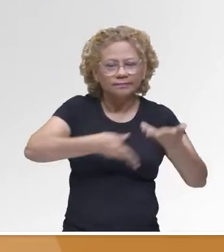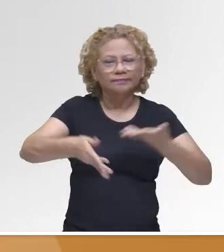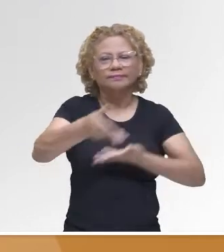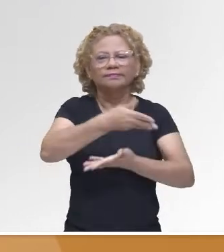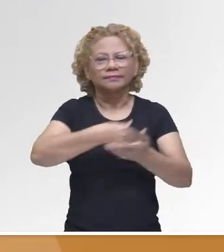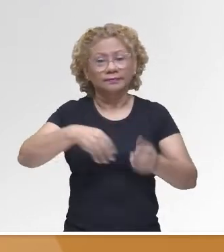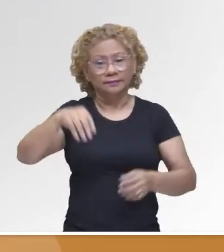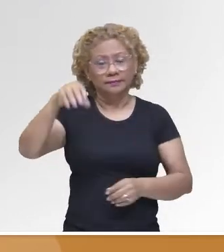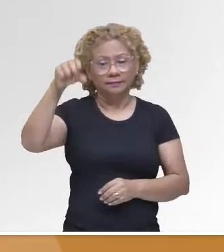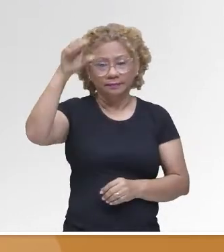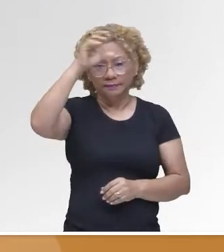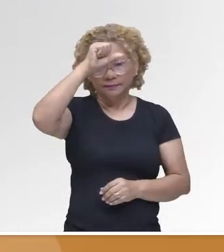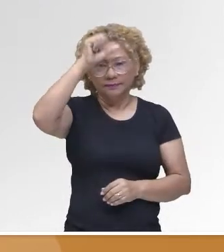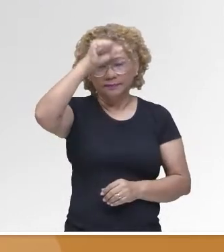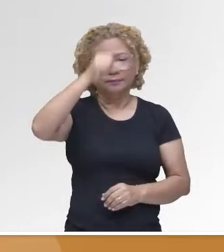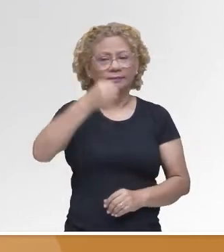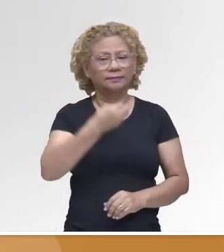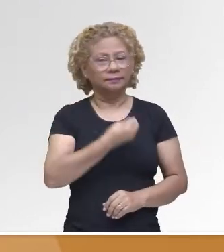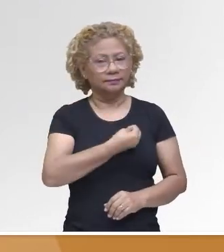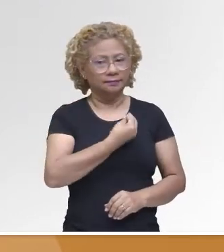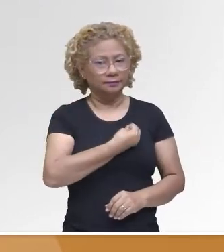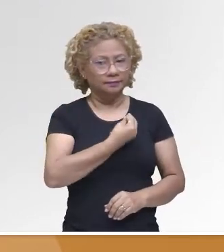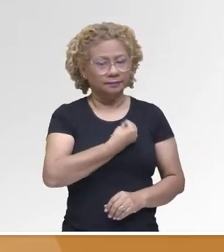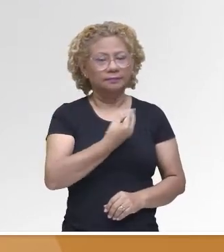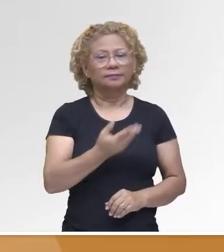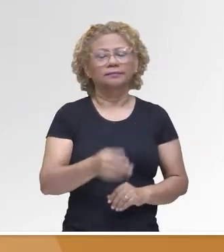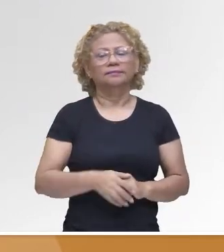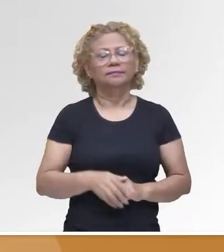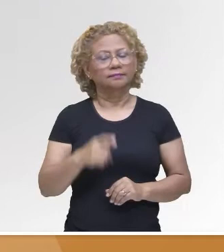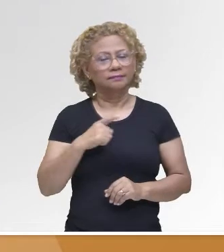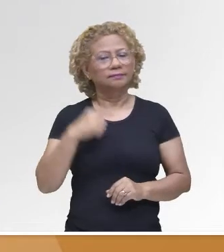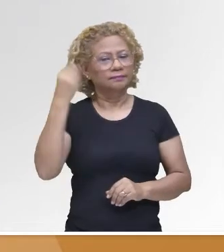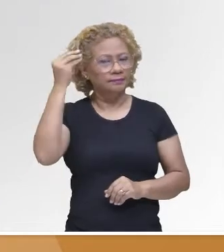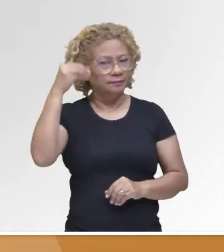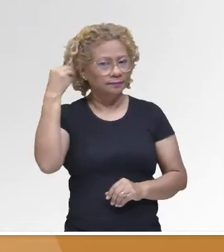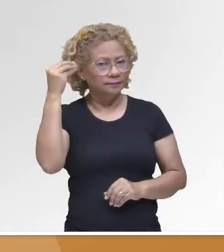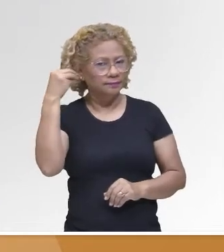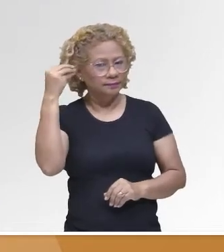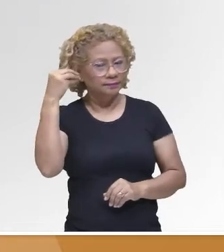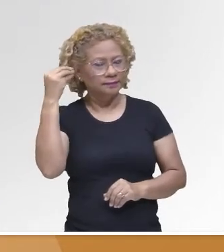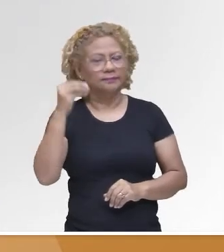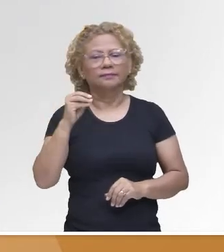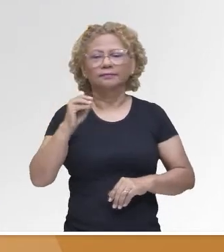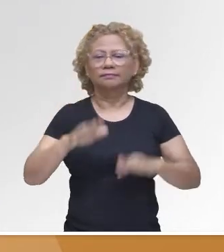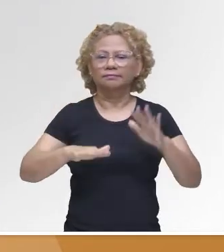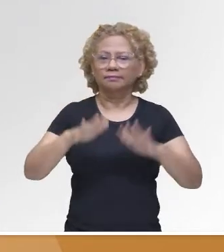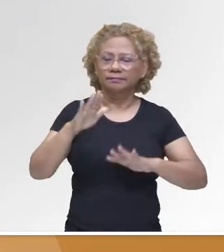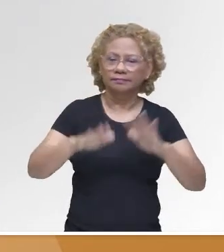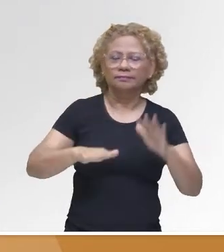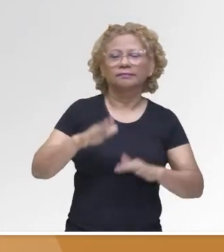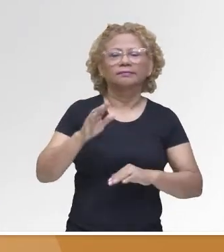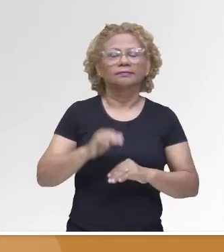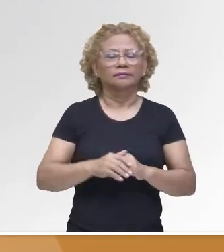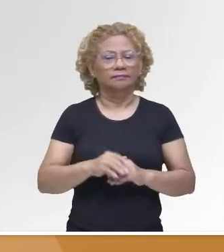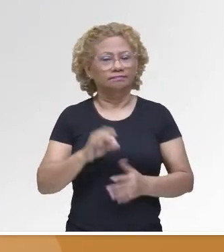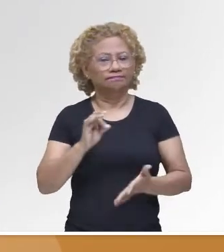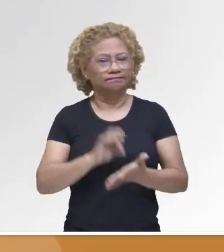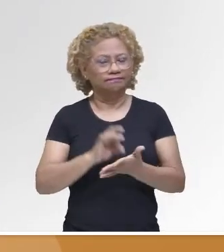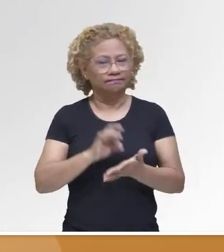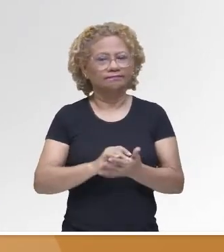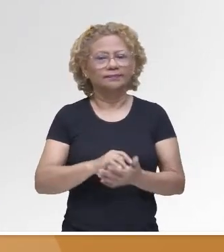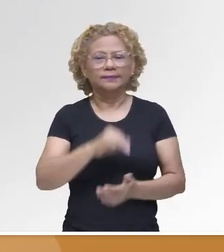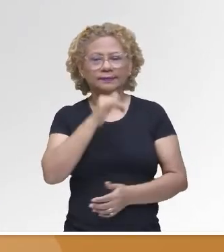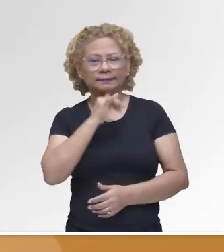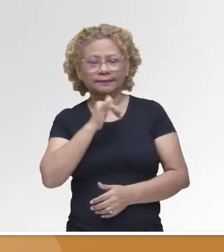coisas, Aprendendo a viver. A gente vai adquirindo a experiência. Dependendo da realidade que a gente vive, vai aprendendo a pescar, aprendendo